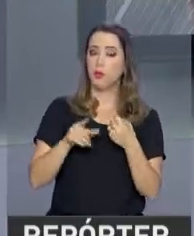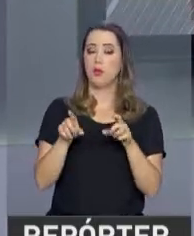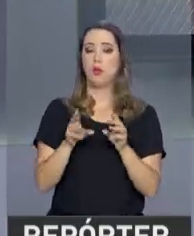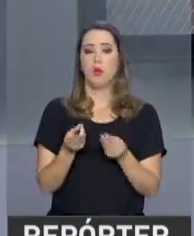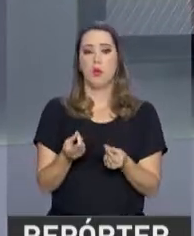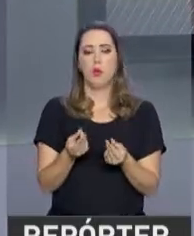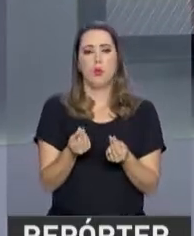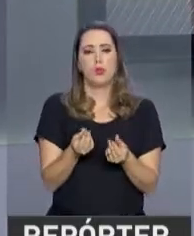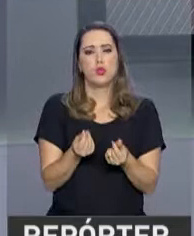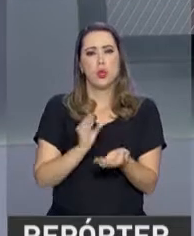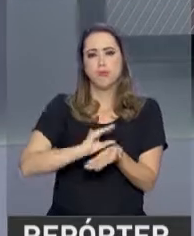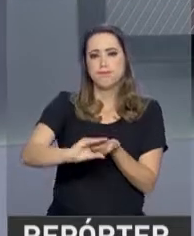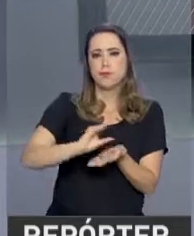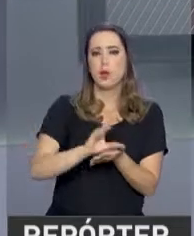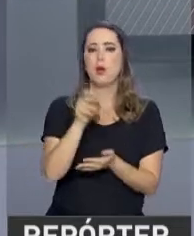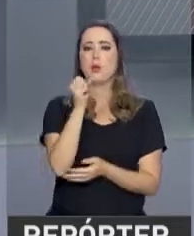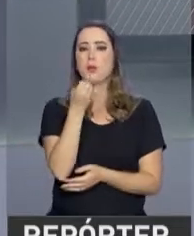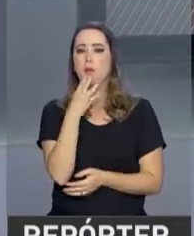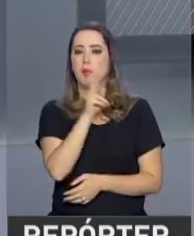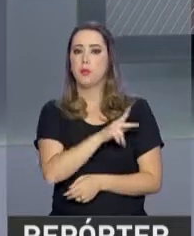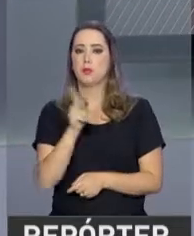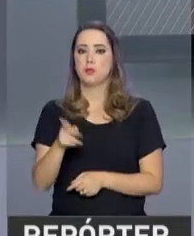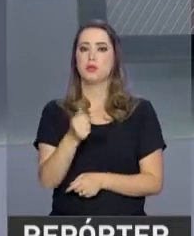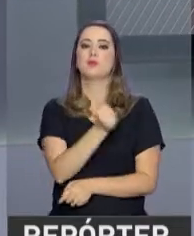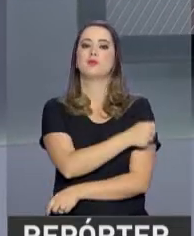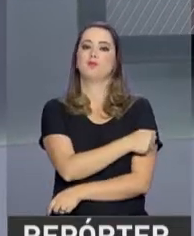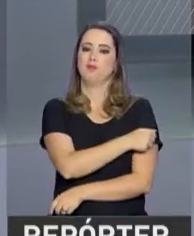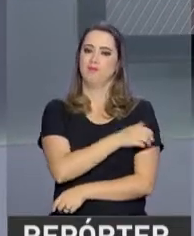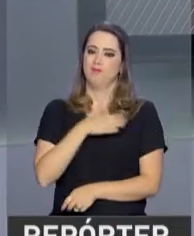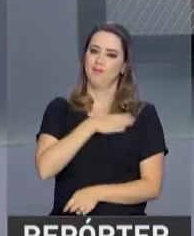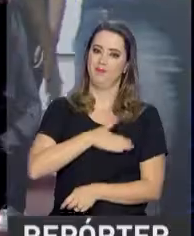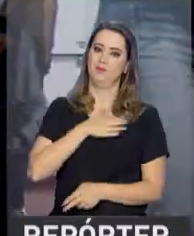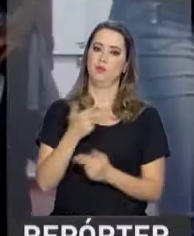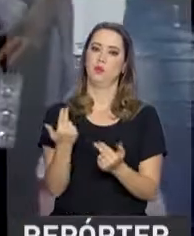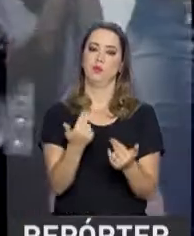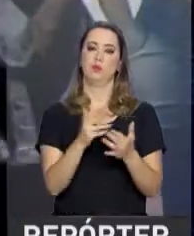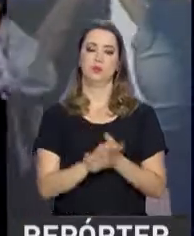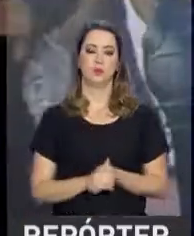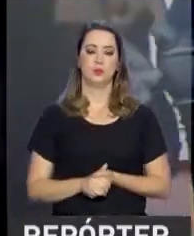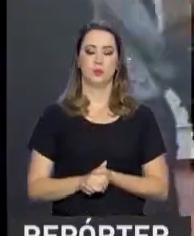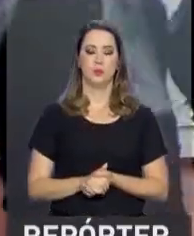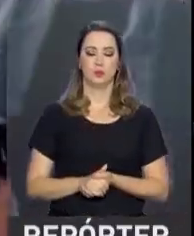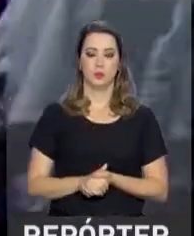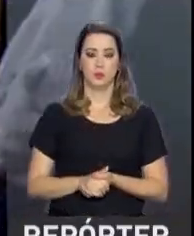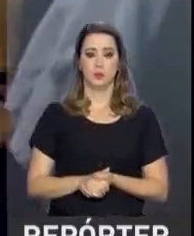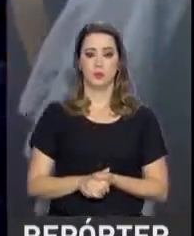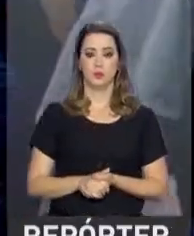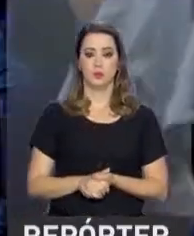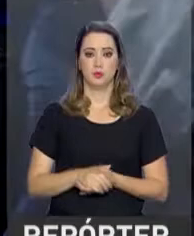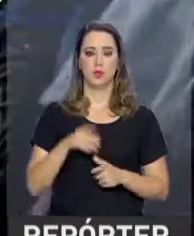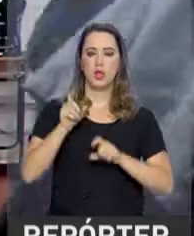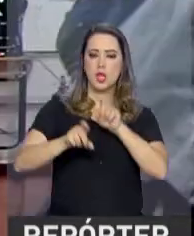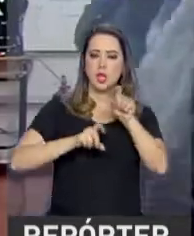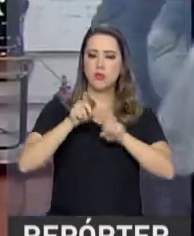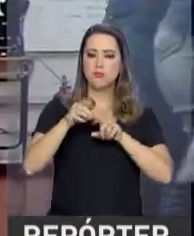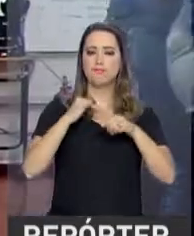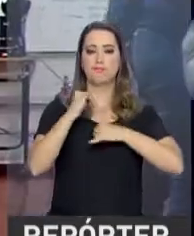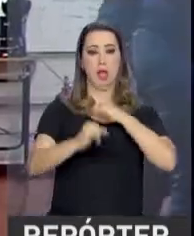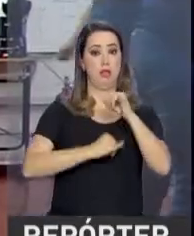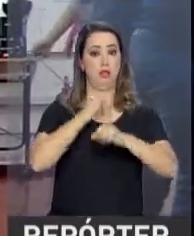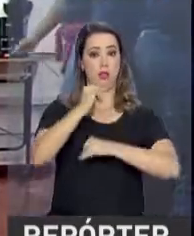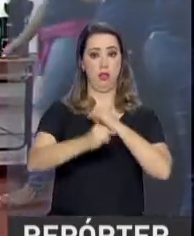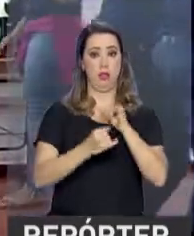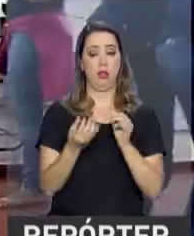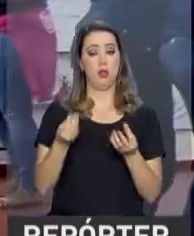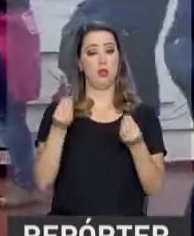investimento que agrada aos professores e aos alunos também é na internet um laboratório de